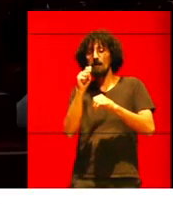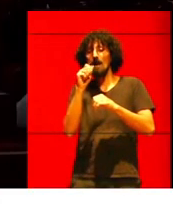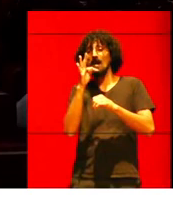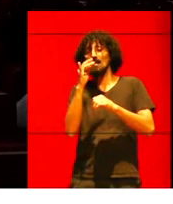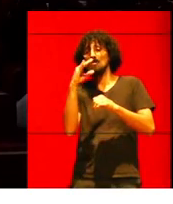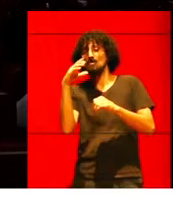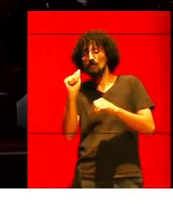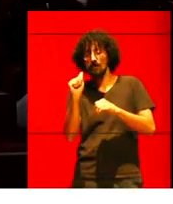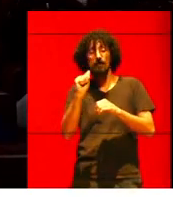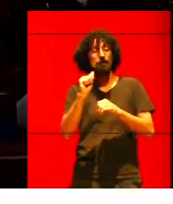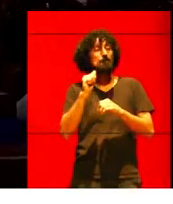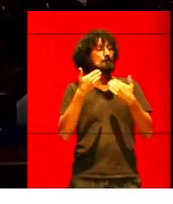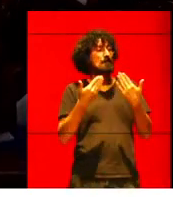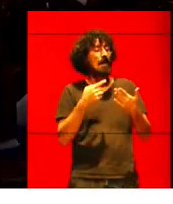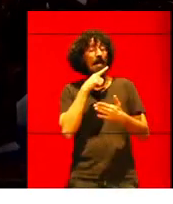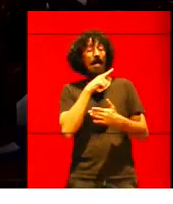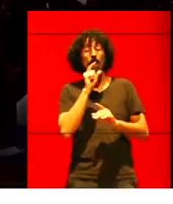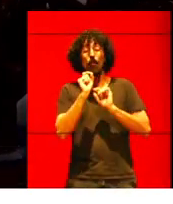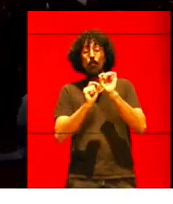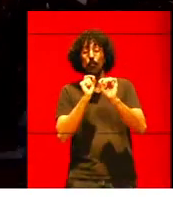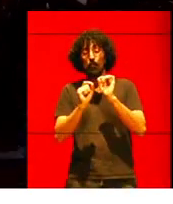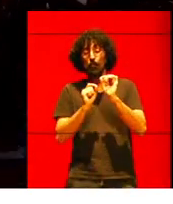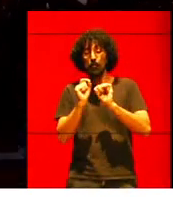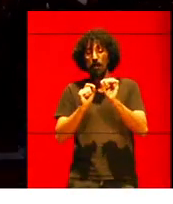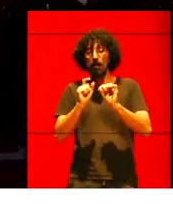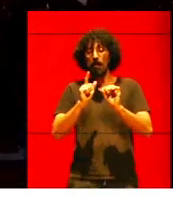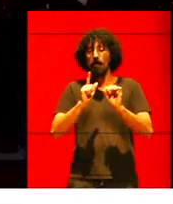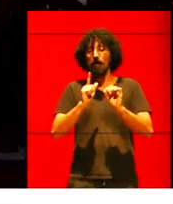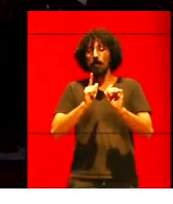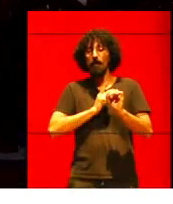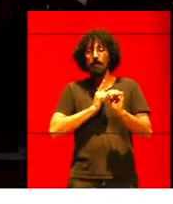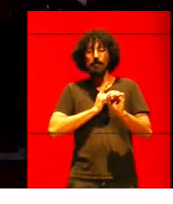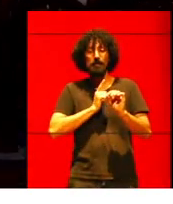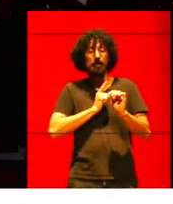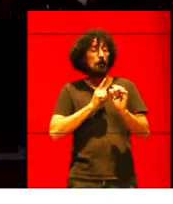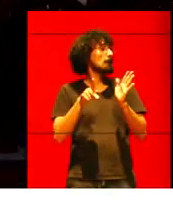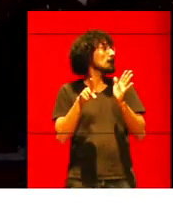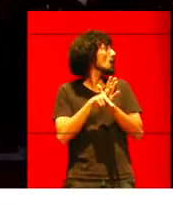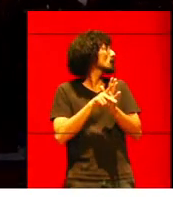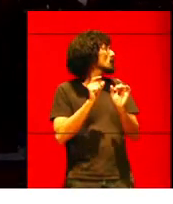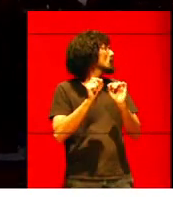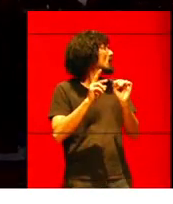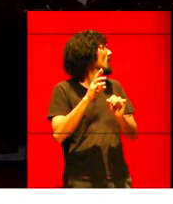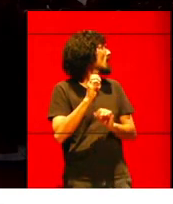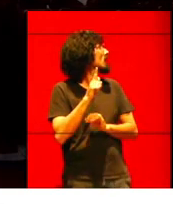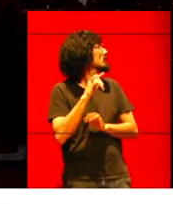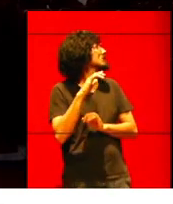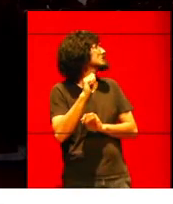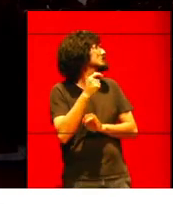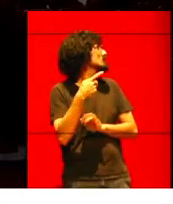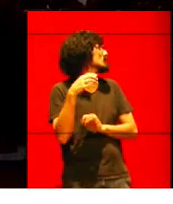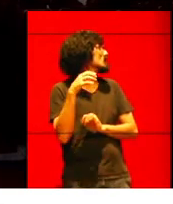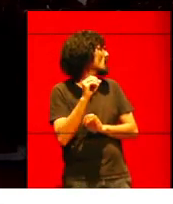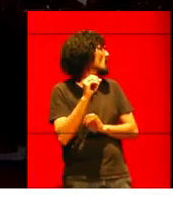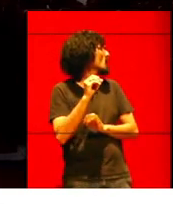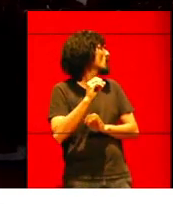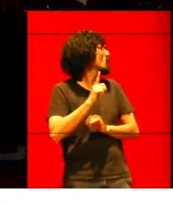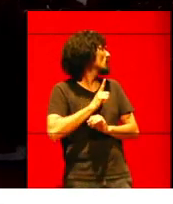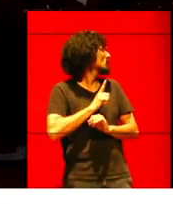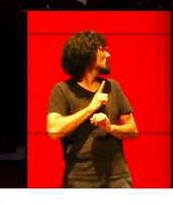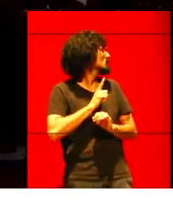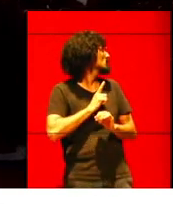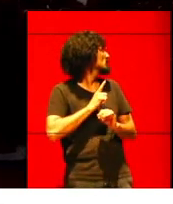fosfolipídica, porque ela tem uma região polar, que vai ter contato com a água tanto no meio extracelular quanto no